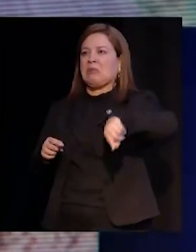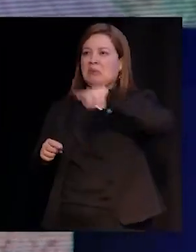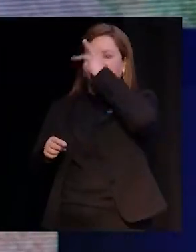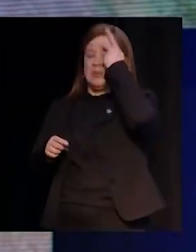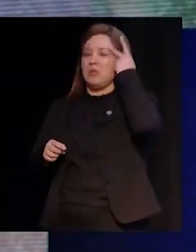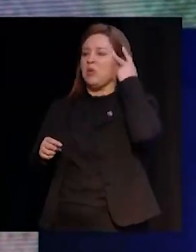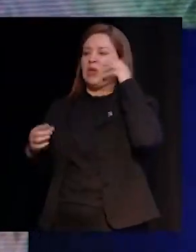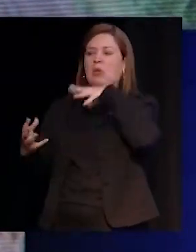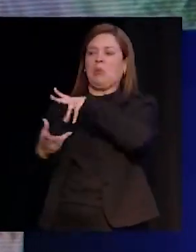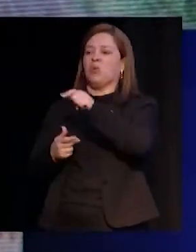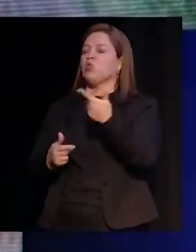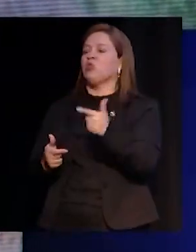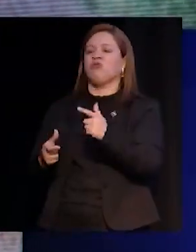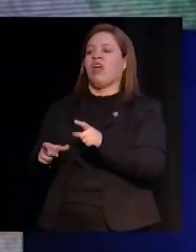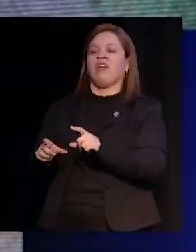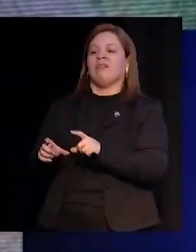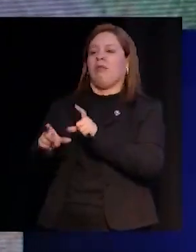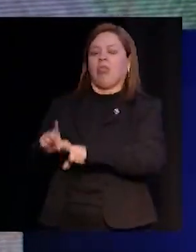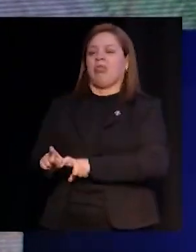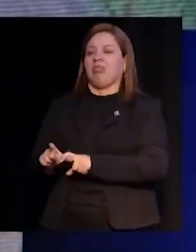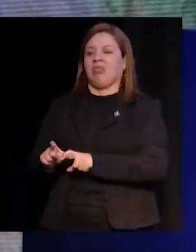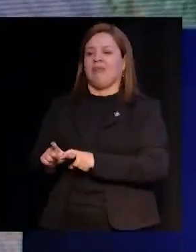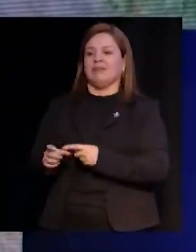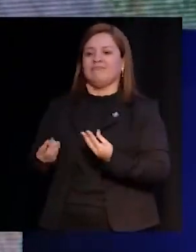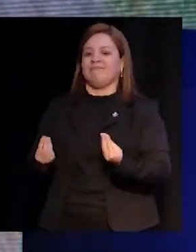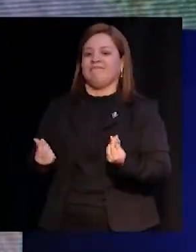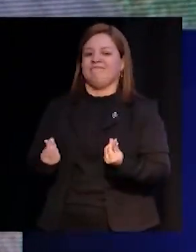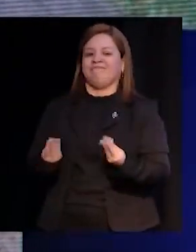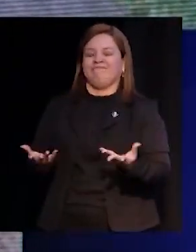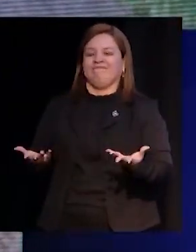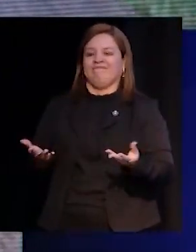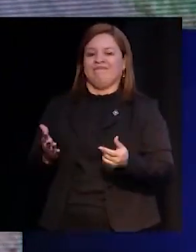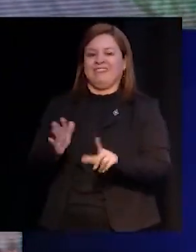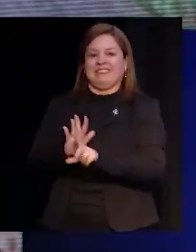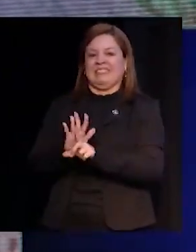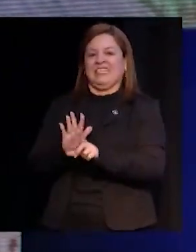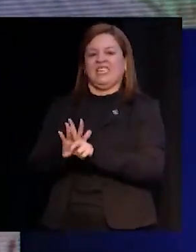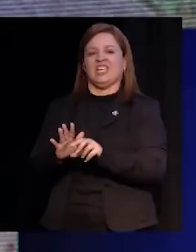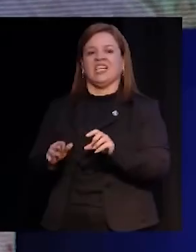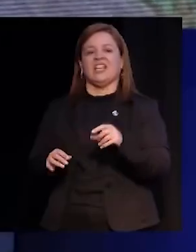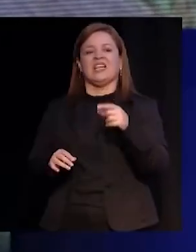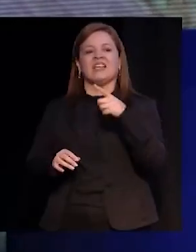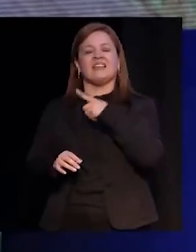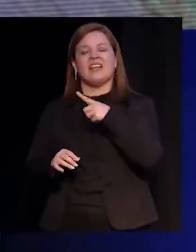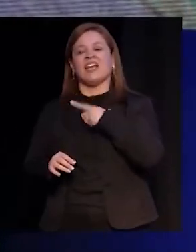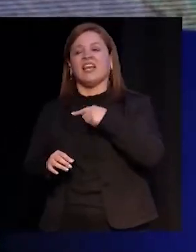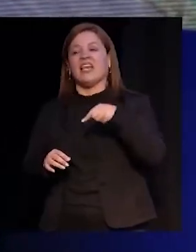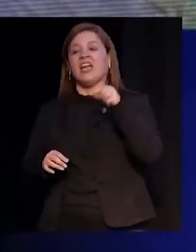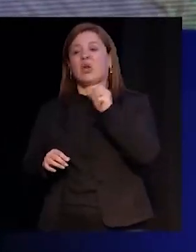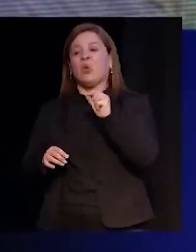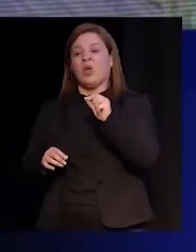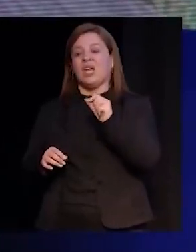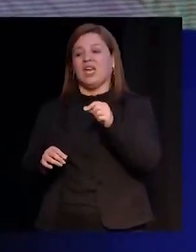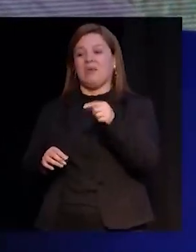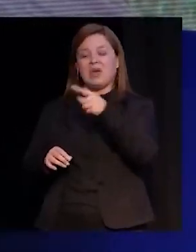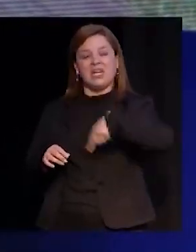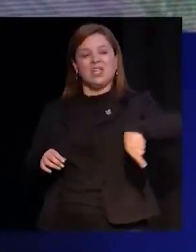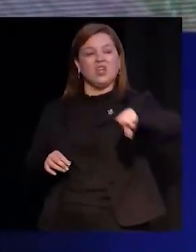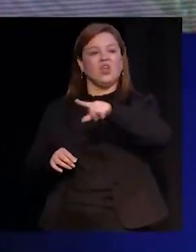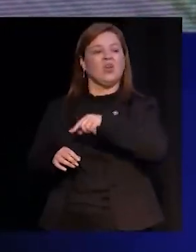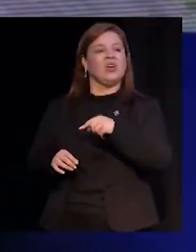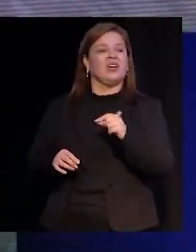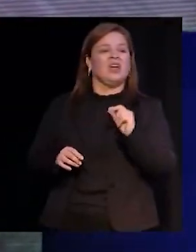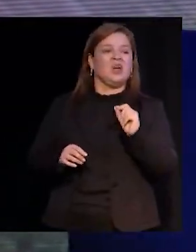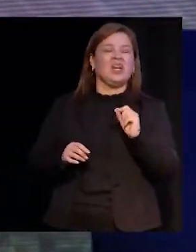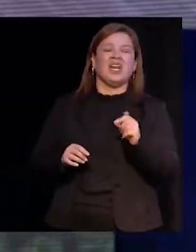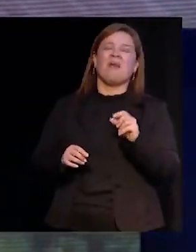está submetido. E isso constitui, para nós, um trunfo que é